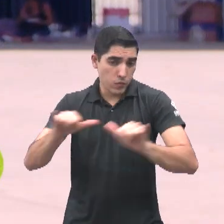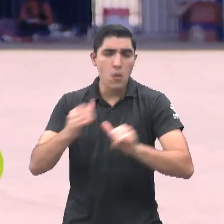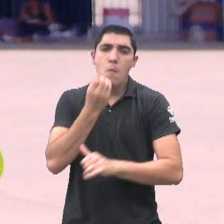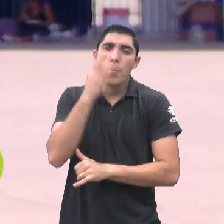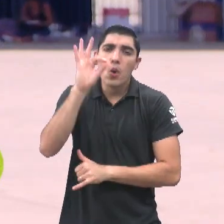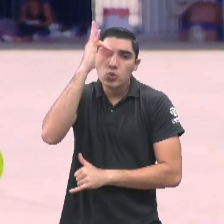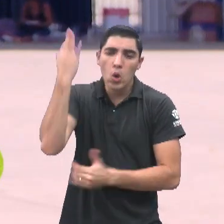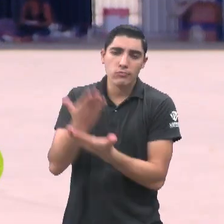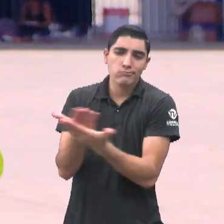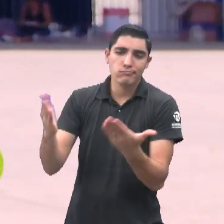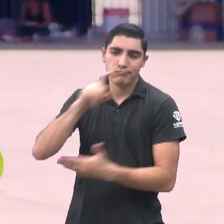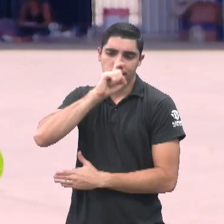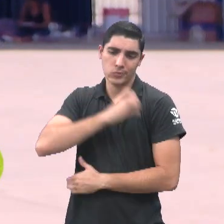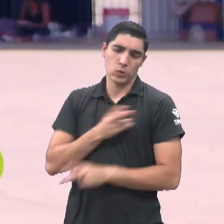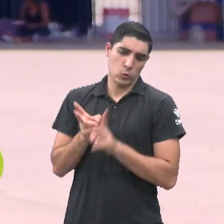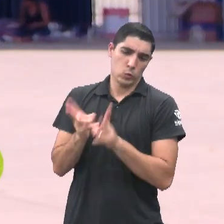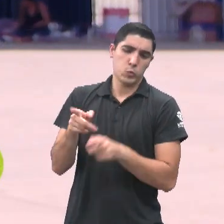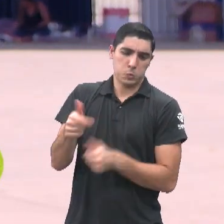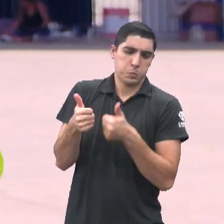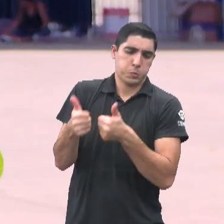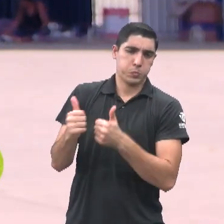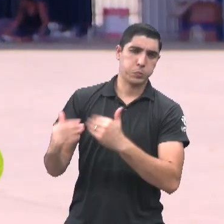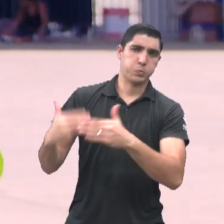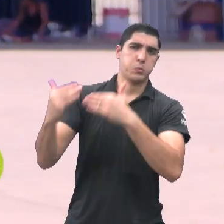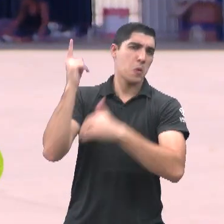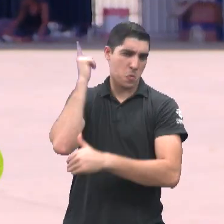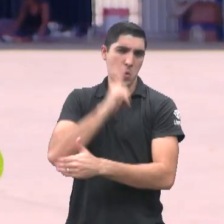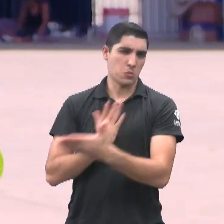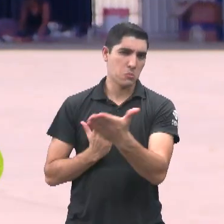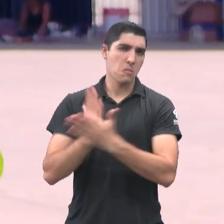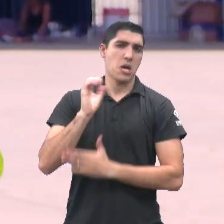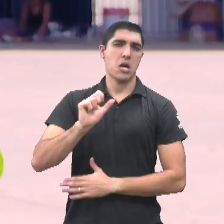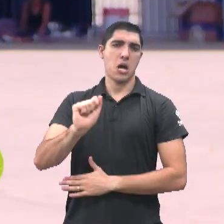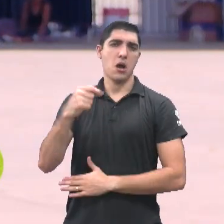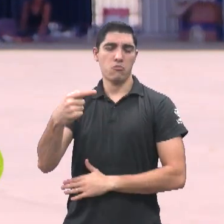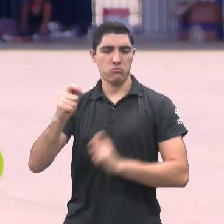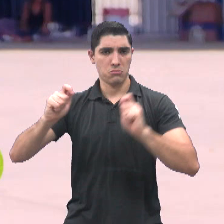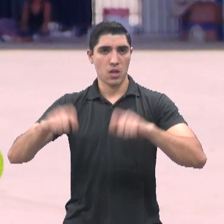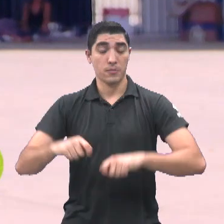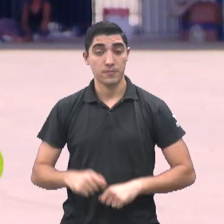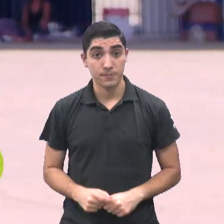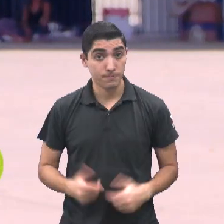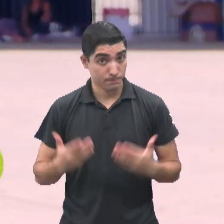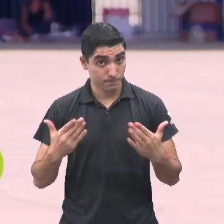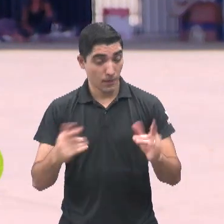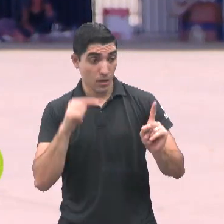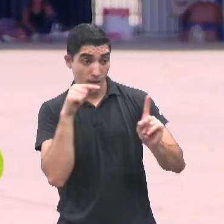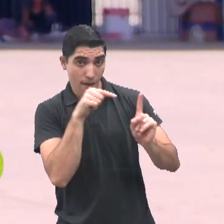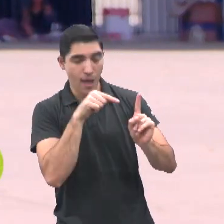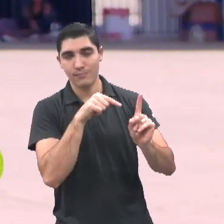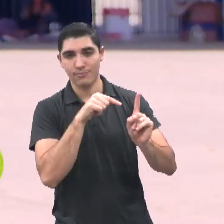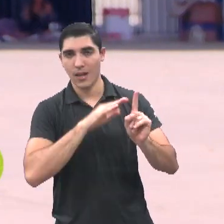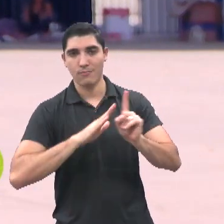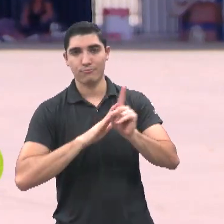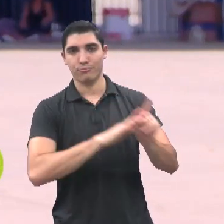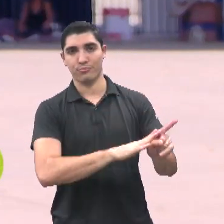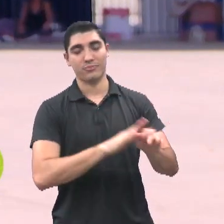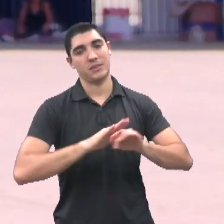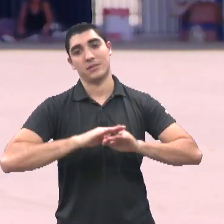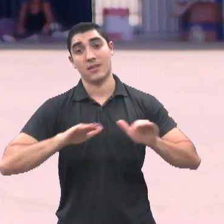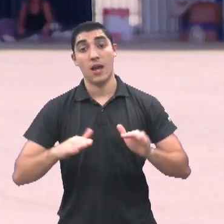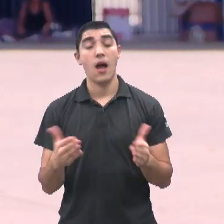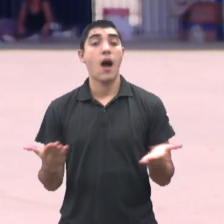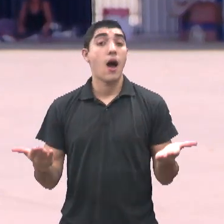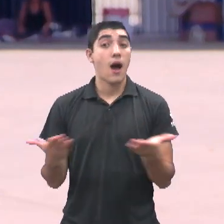São José vai continuar na briga pelo acesso. Então, Moacir Júnior não comanda mais o São José. Vamos falar